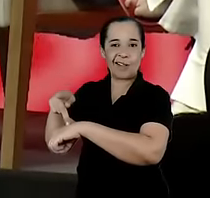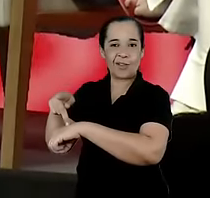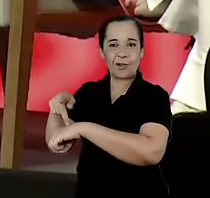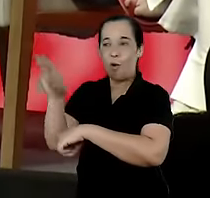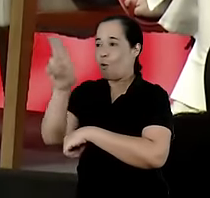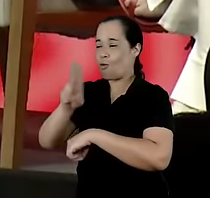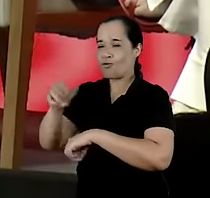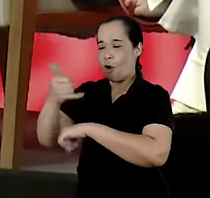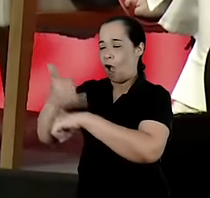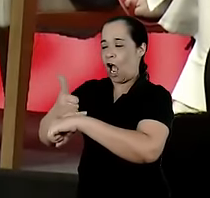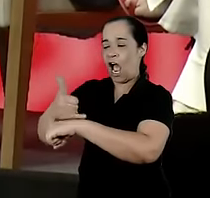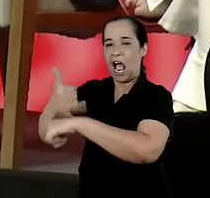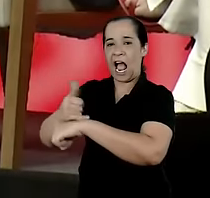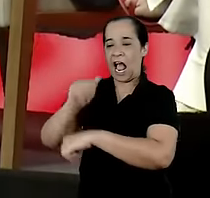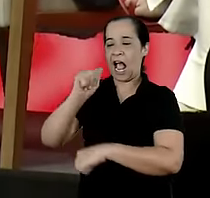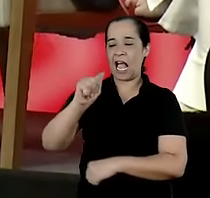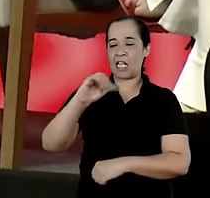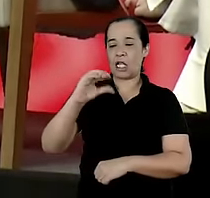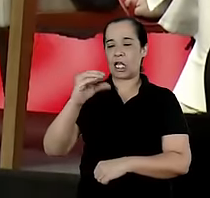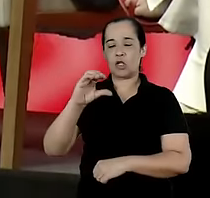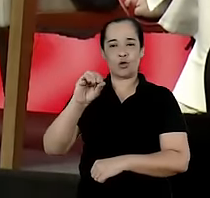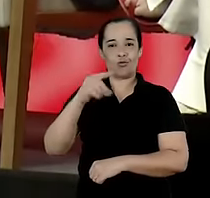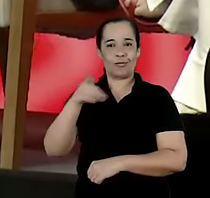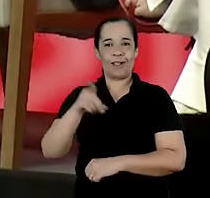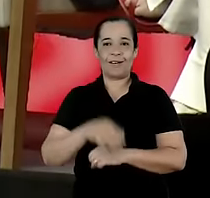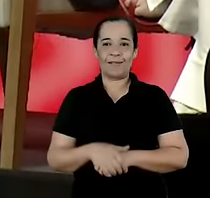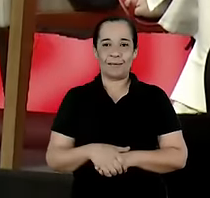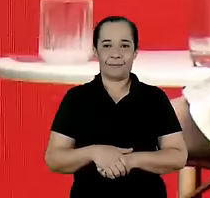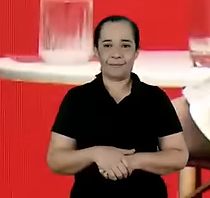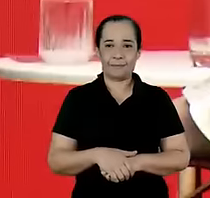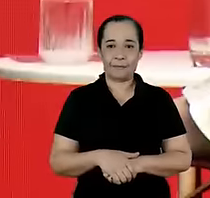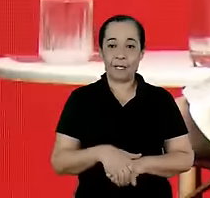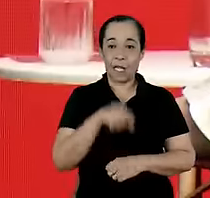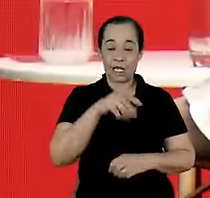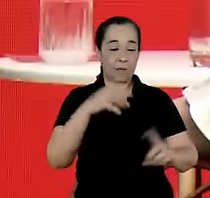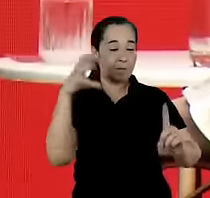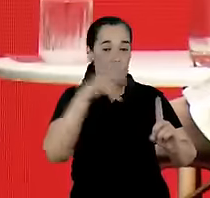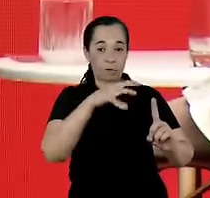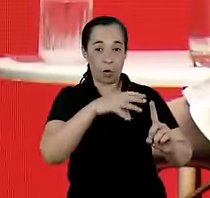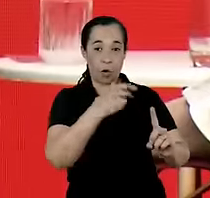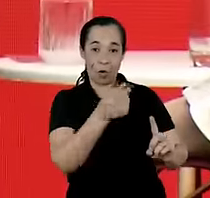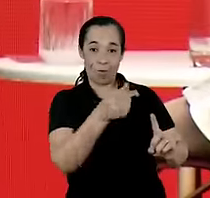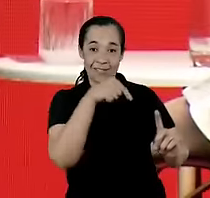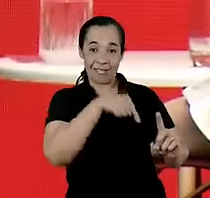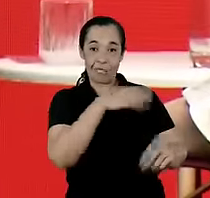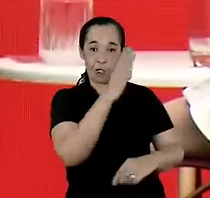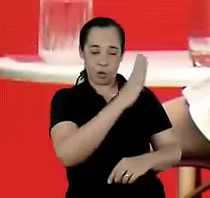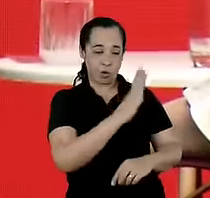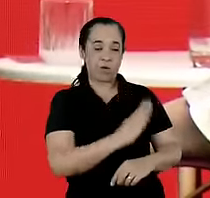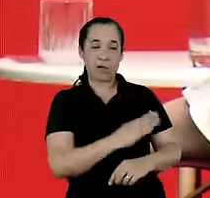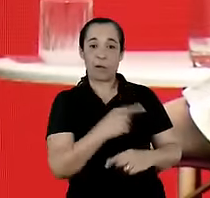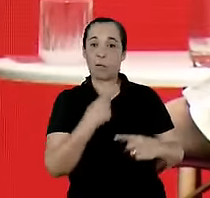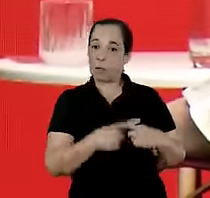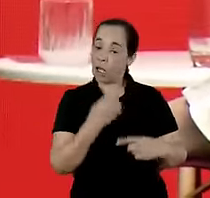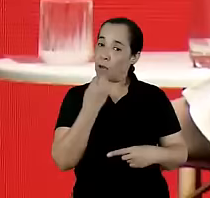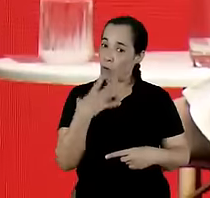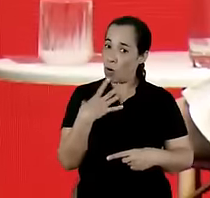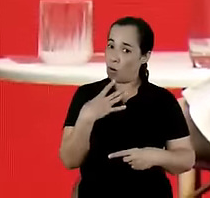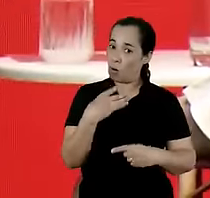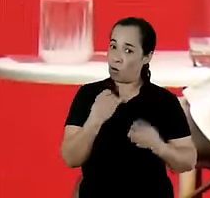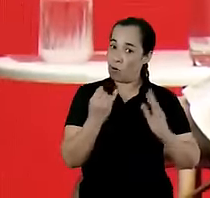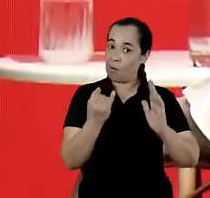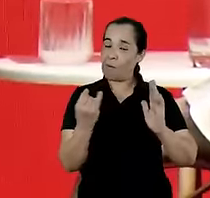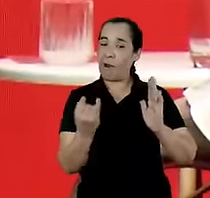passou a ser exportado e impactou aqui preço de Aço no Brasil que até uma coisa positiva pra inflação no Brasil você vai assim vários